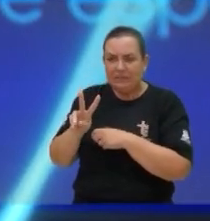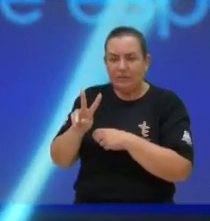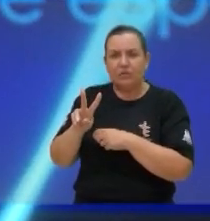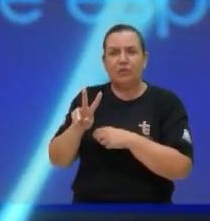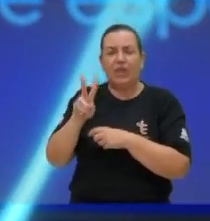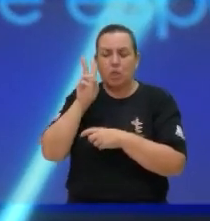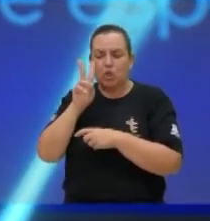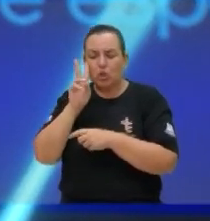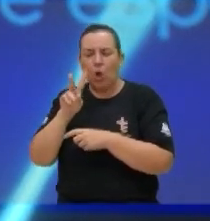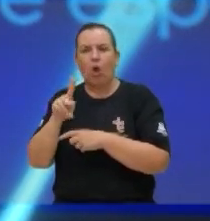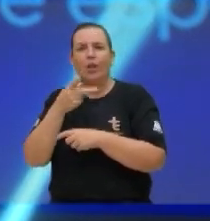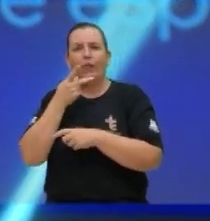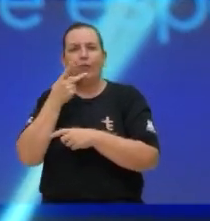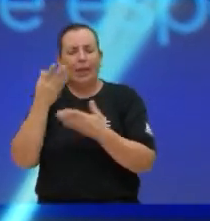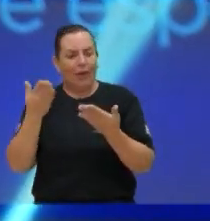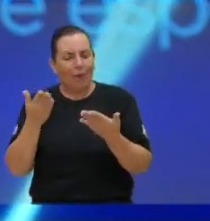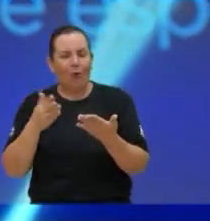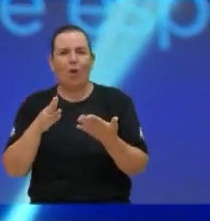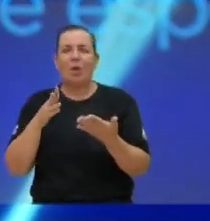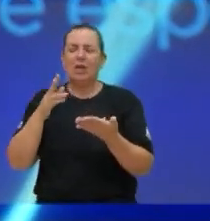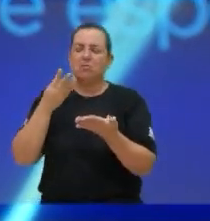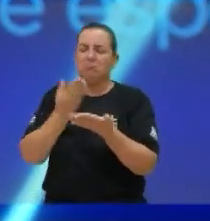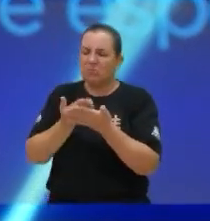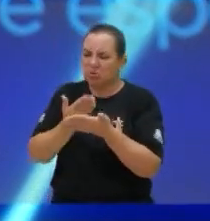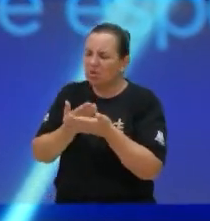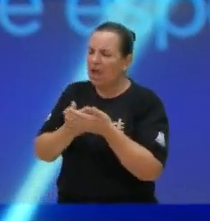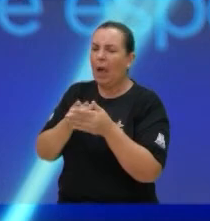história que eu acabei de narrar para vocês, que vem de